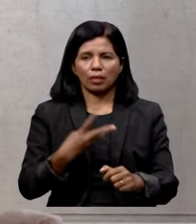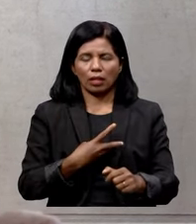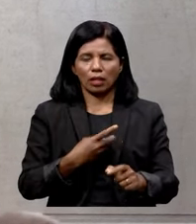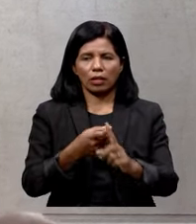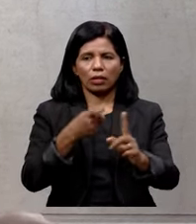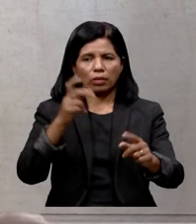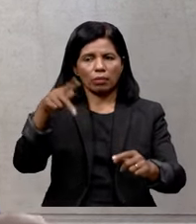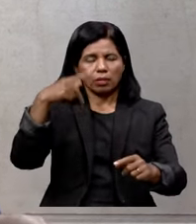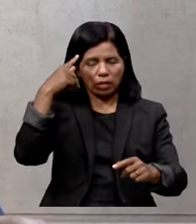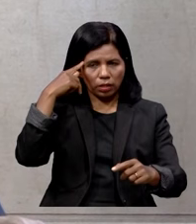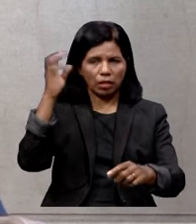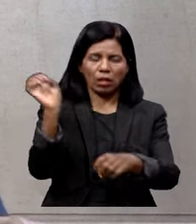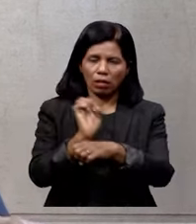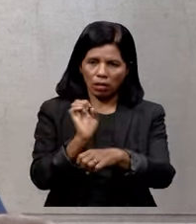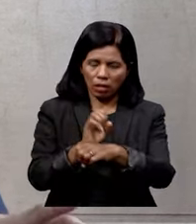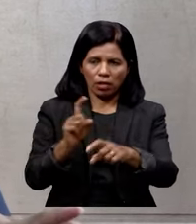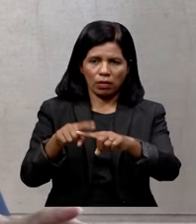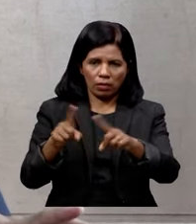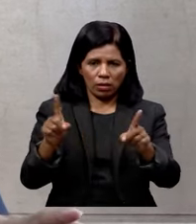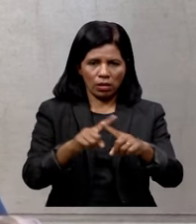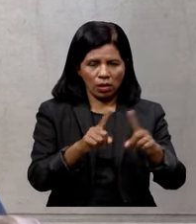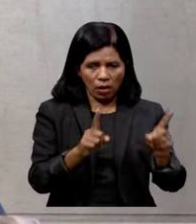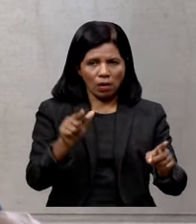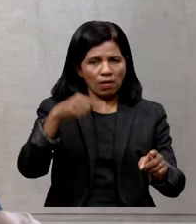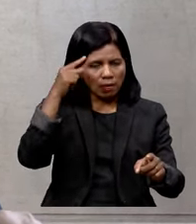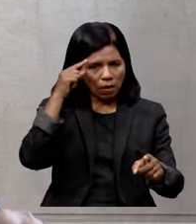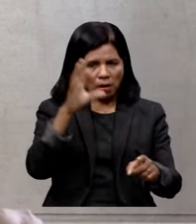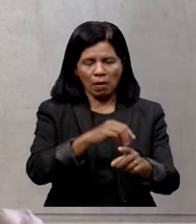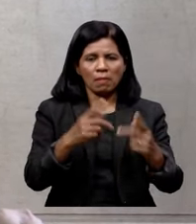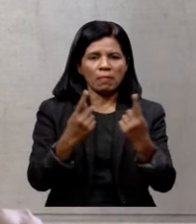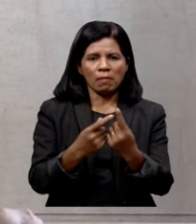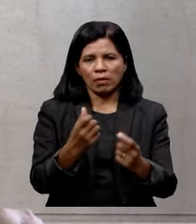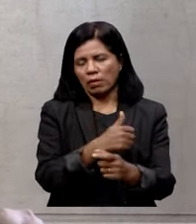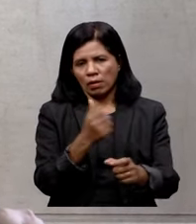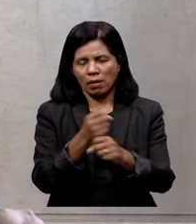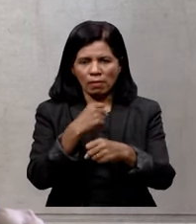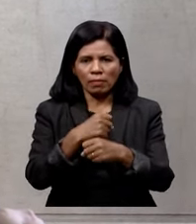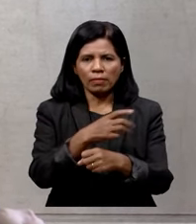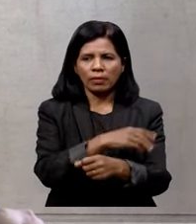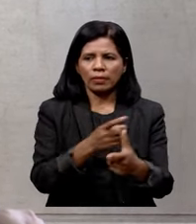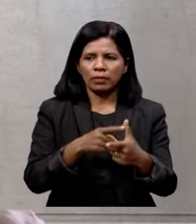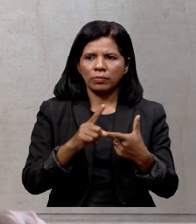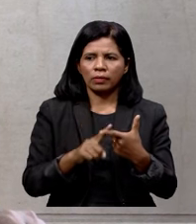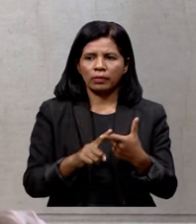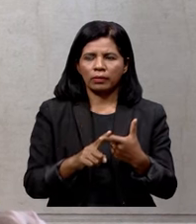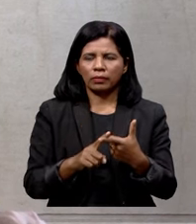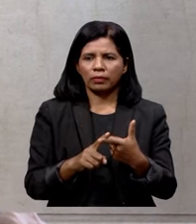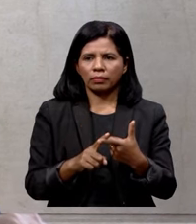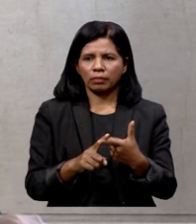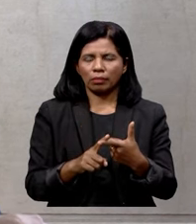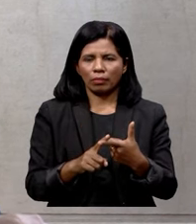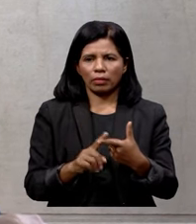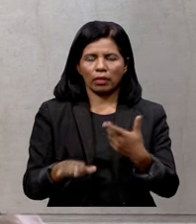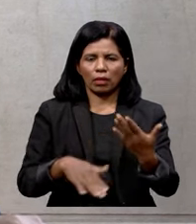liusi política econômica o ineve que tanto governo no mosse torce se lokalo ita ninia inflação geral,